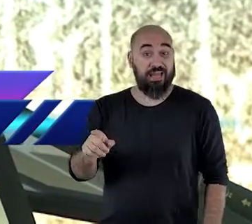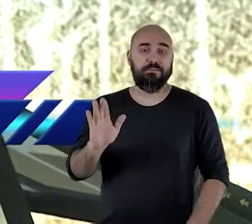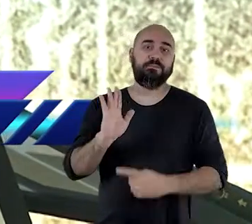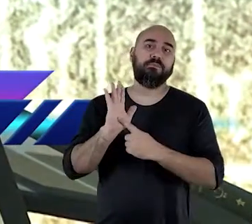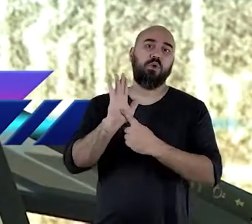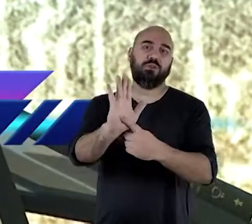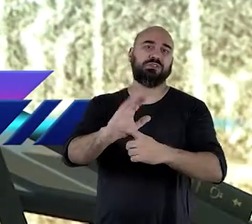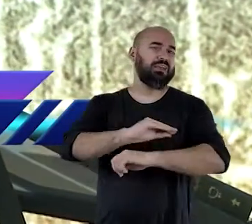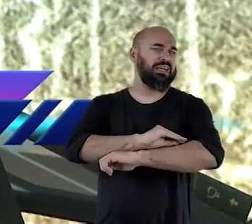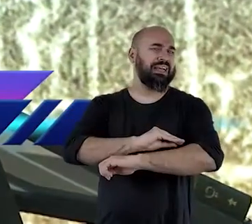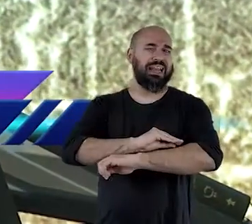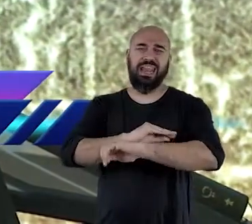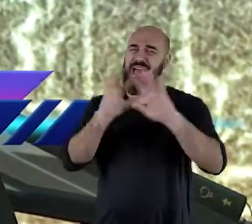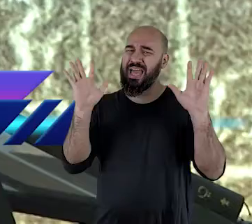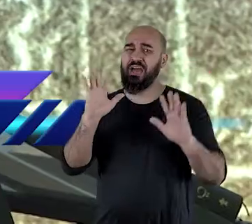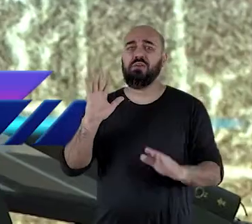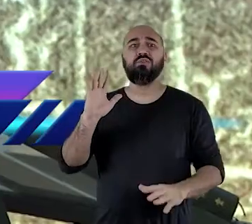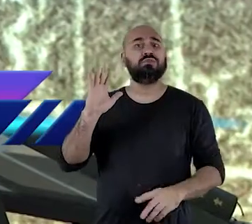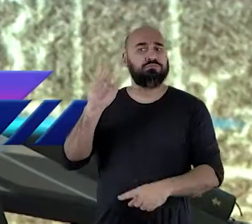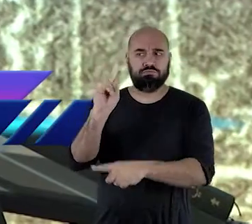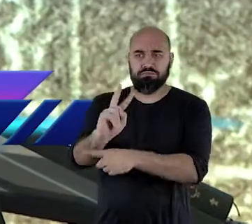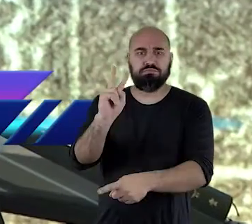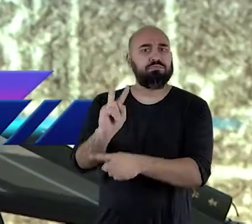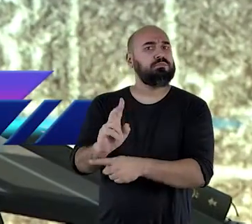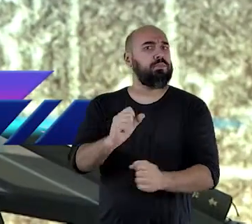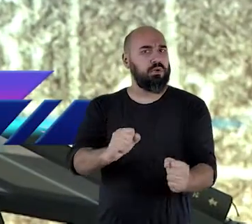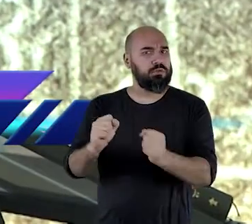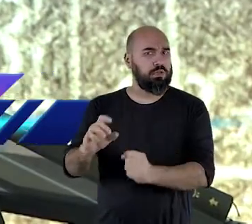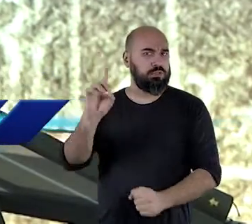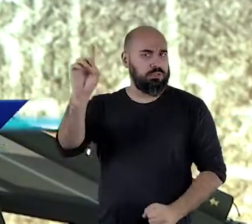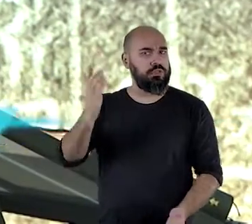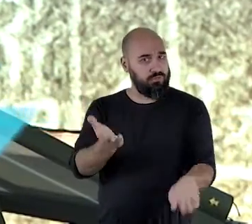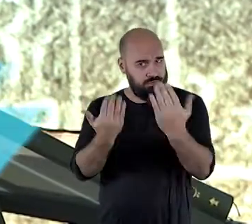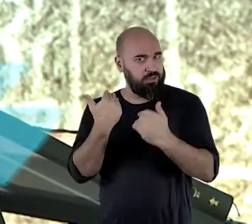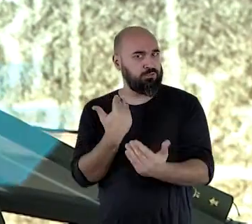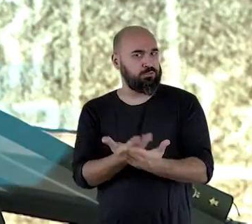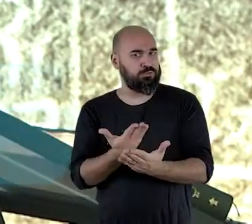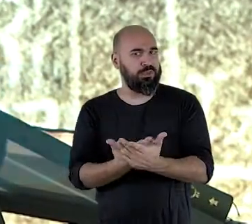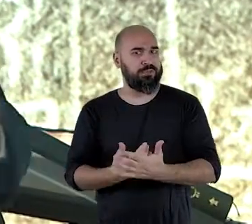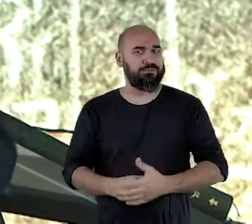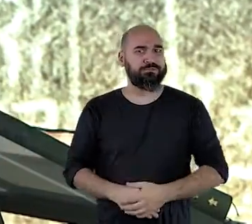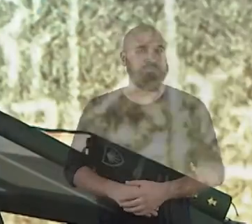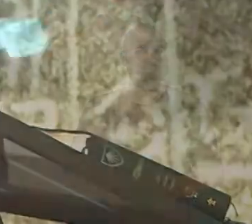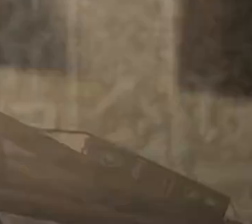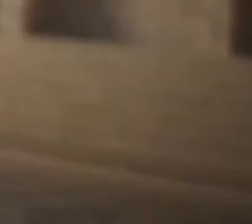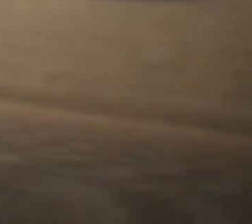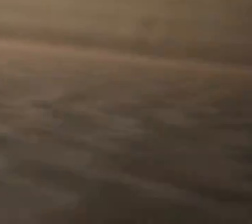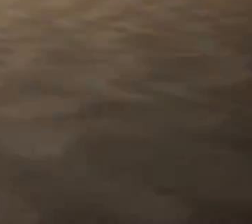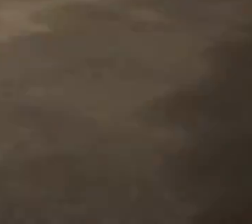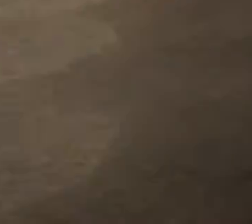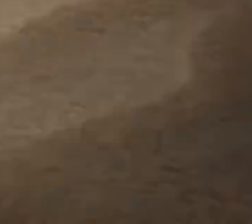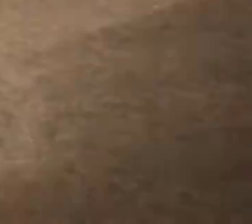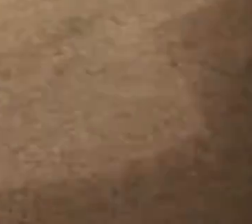poder e do cuidado do Senhor. Ficou curioso? Fica comigo, o programa Arena do Futuro está apenas começando.